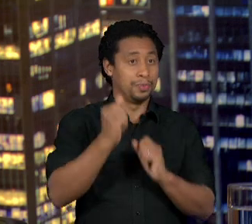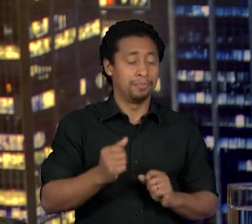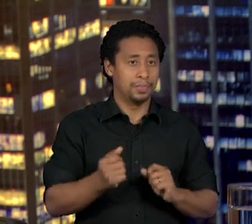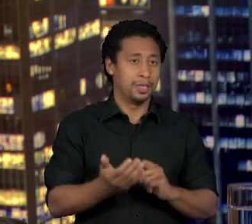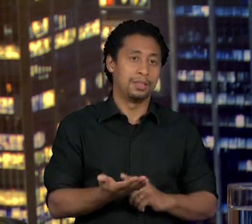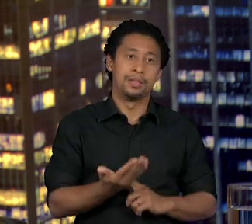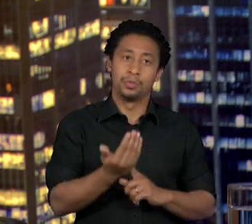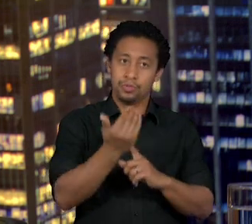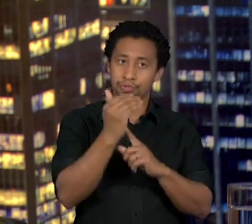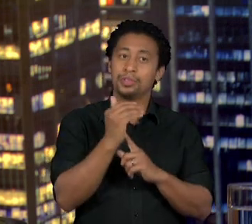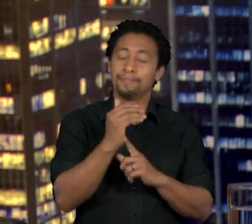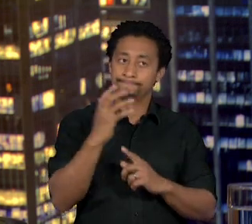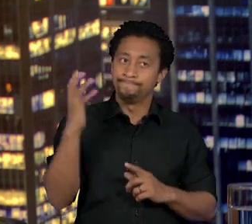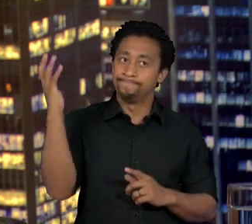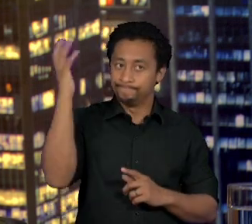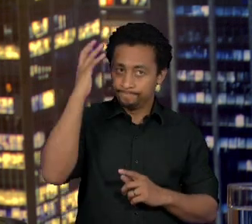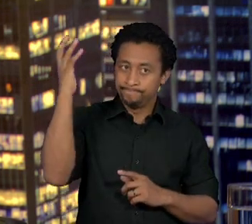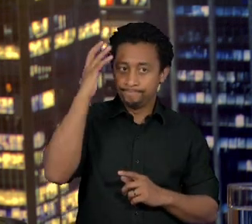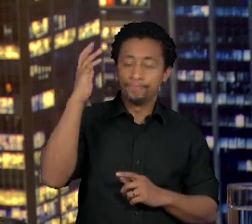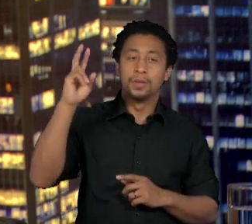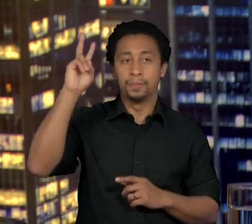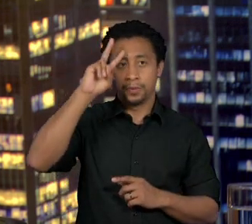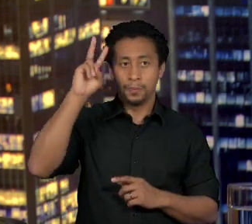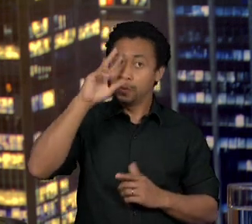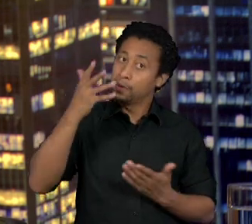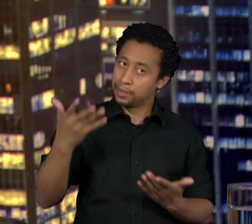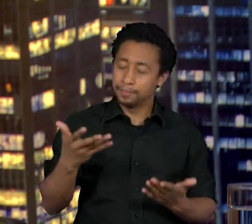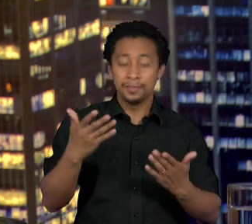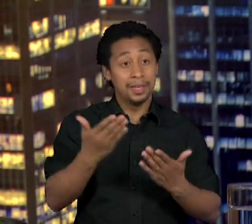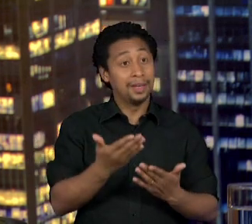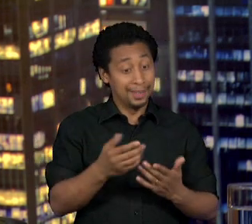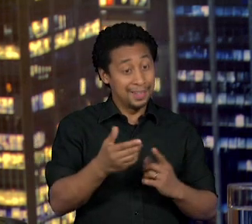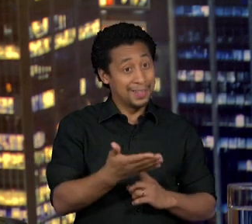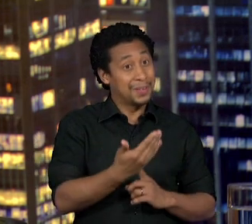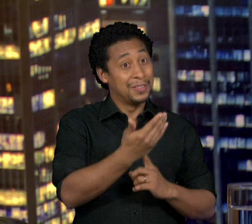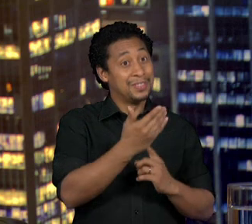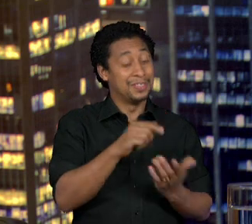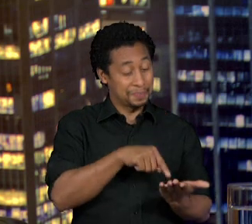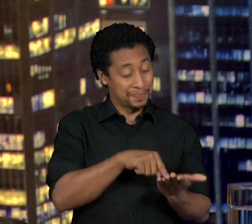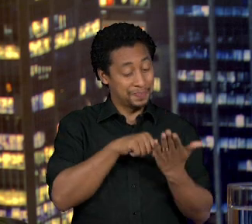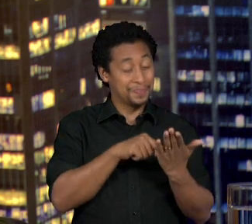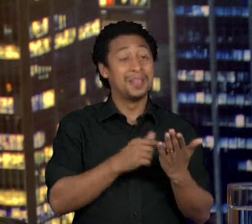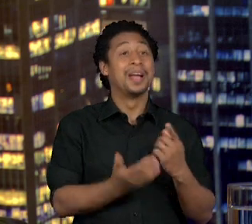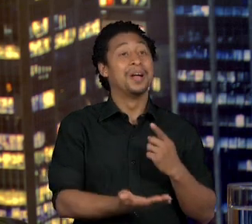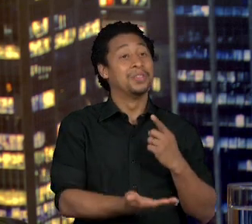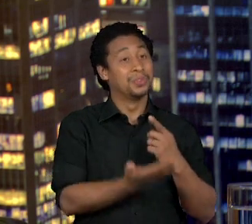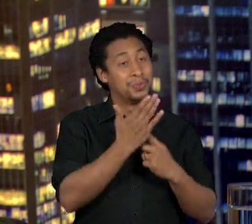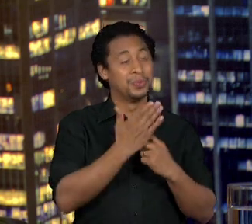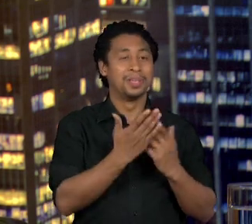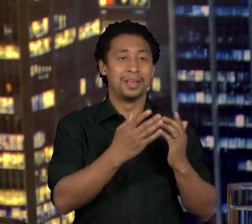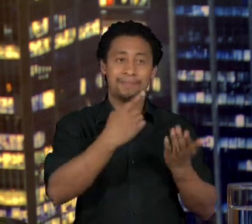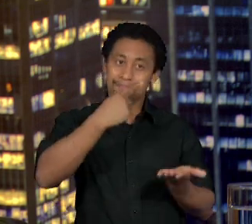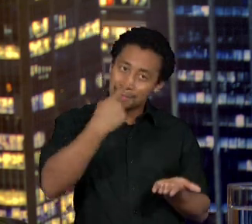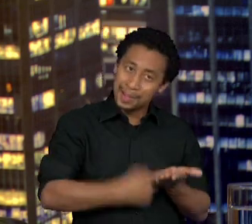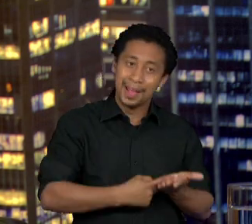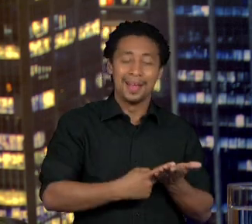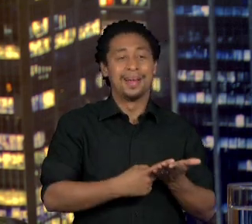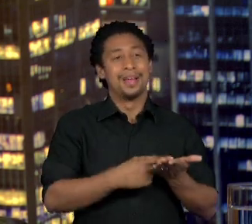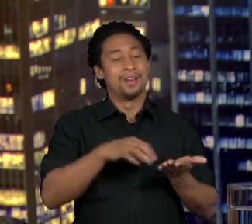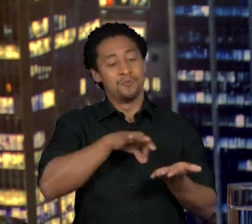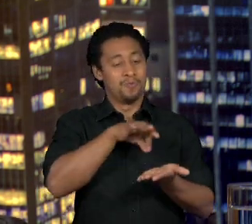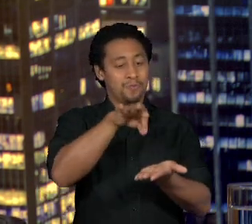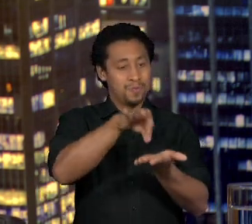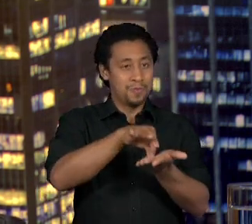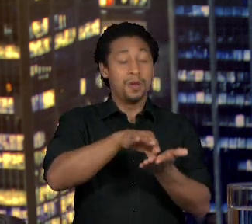nossa memória, porque se por um lado ela nos ajuda, ela é a nossa agenda, ela é o nosso mapa. Por outro lado, não decoramos mais